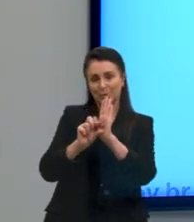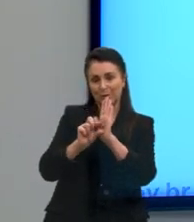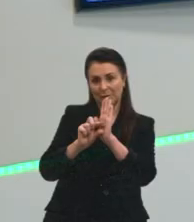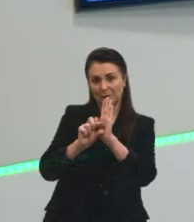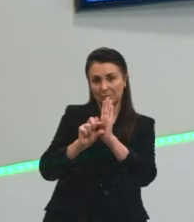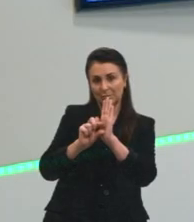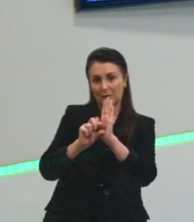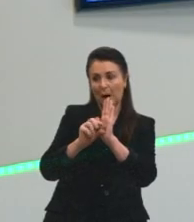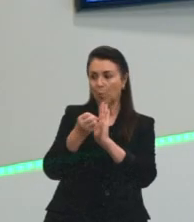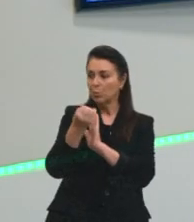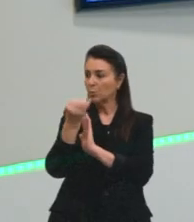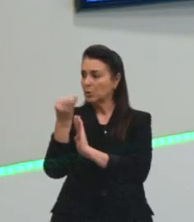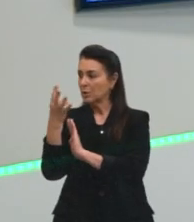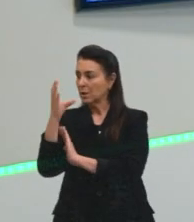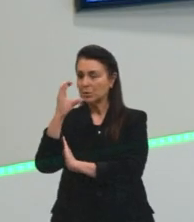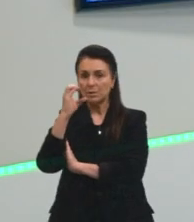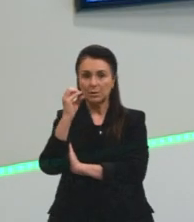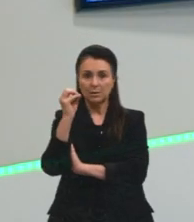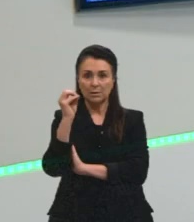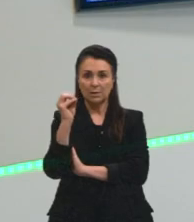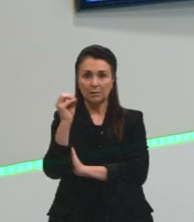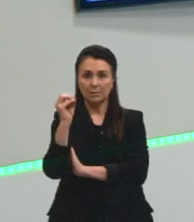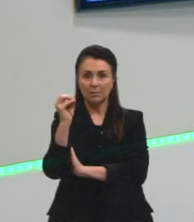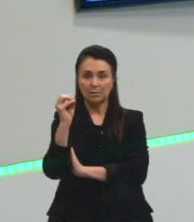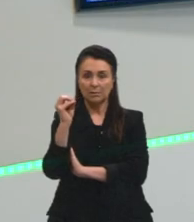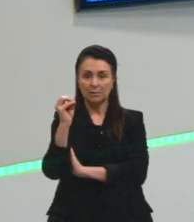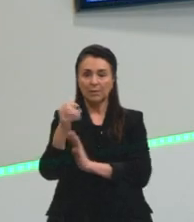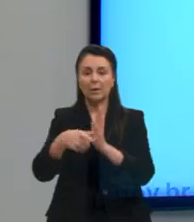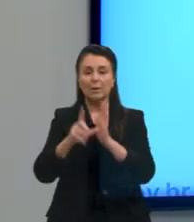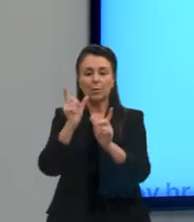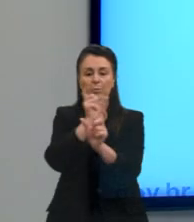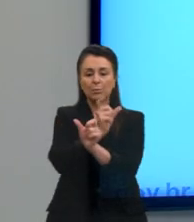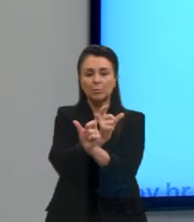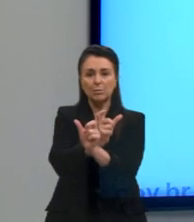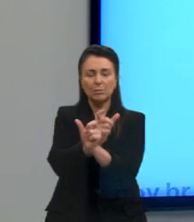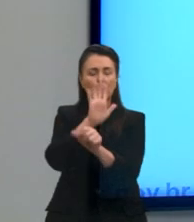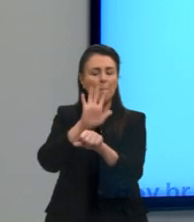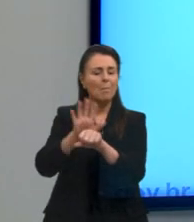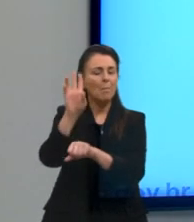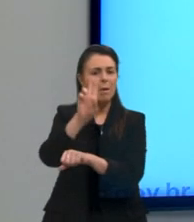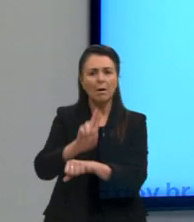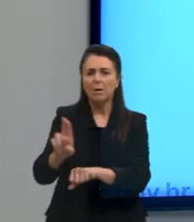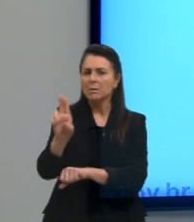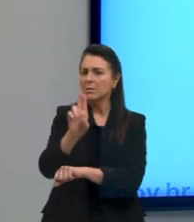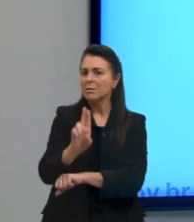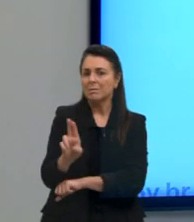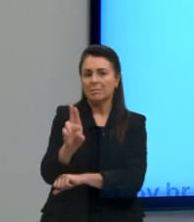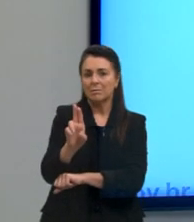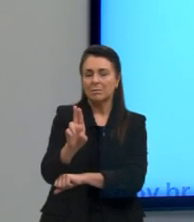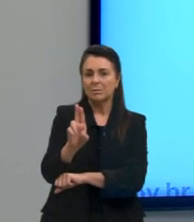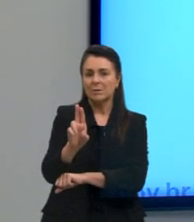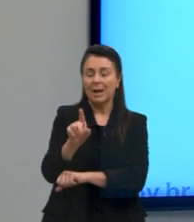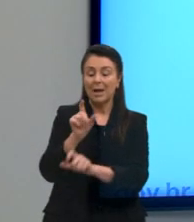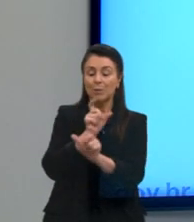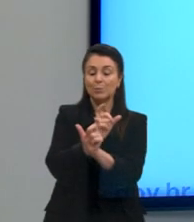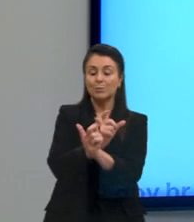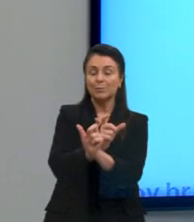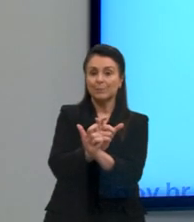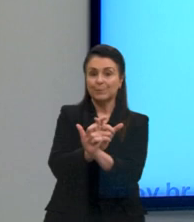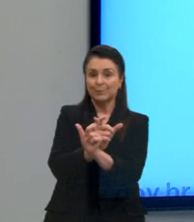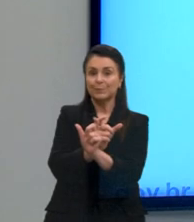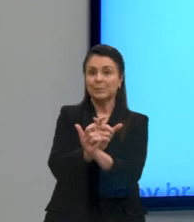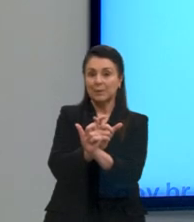zeros Então a gente vai ver nos prefixos mais utilizados que esses prefixos